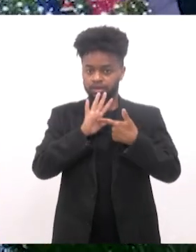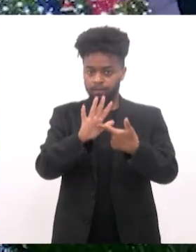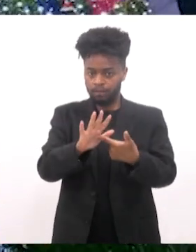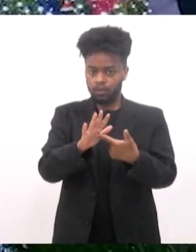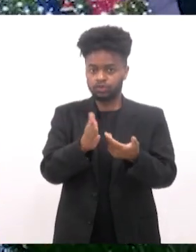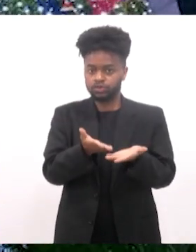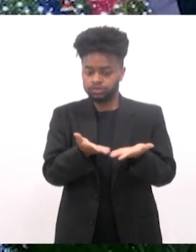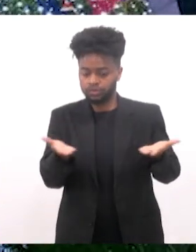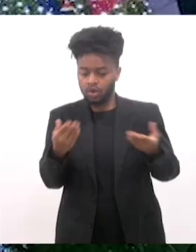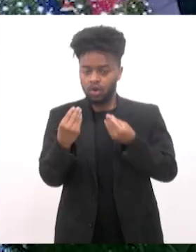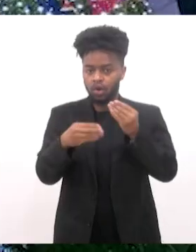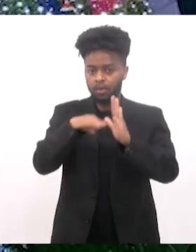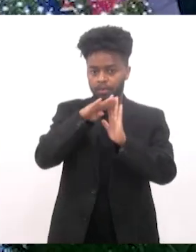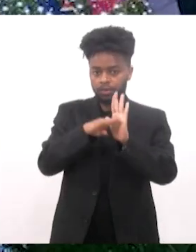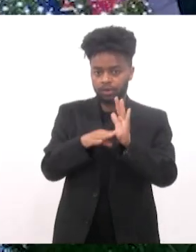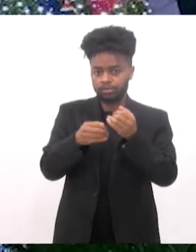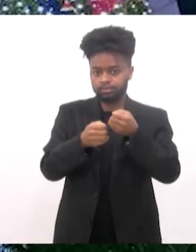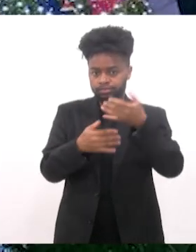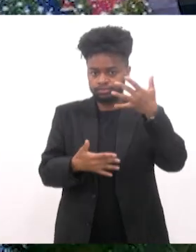pode saber a programação.